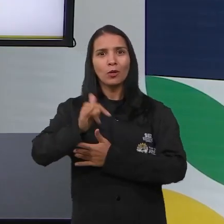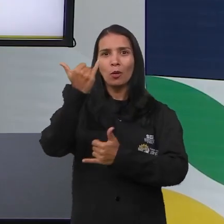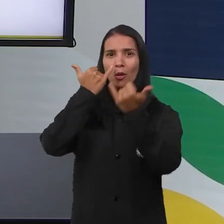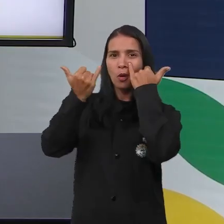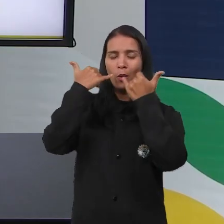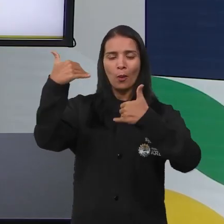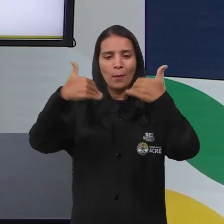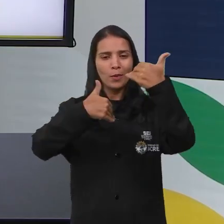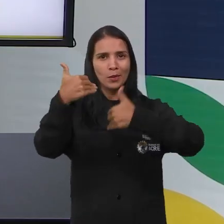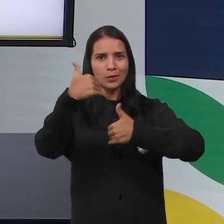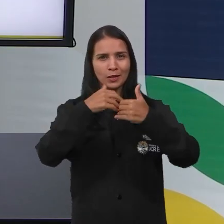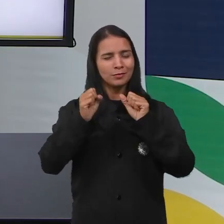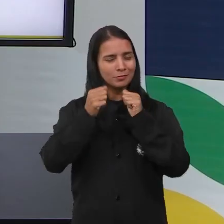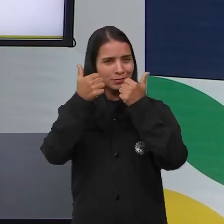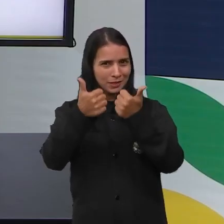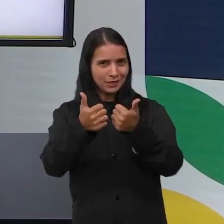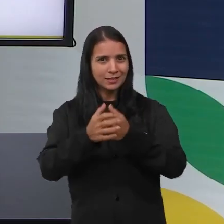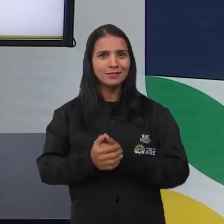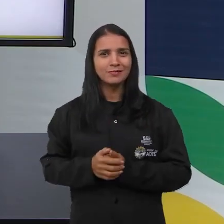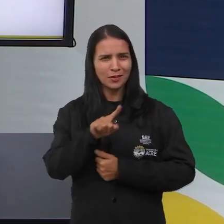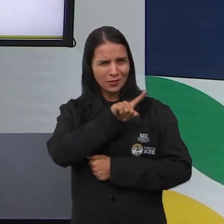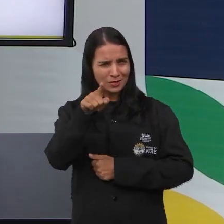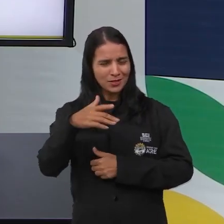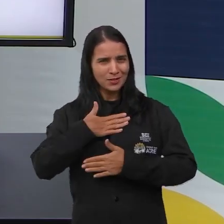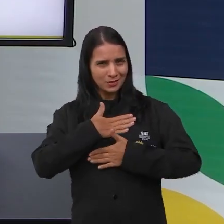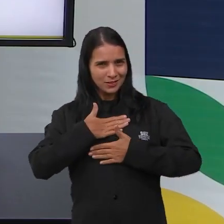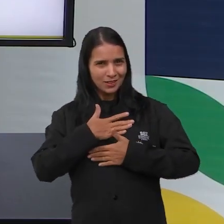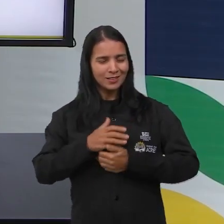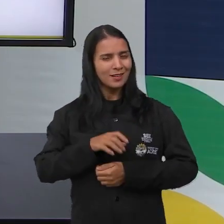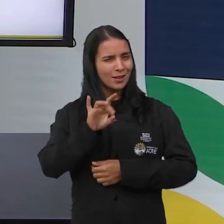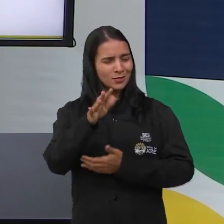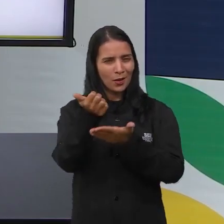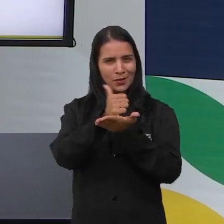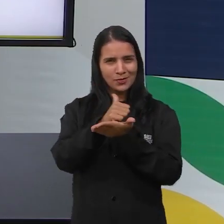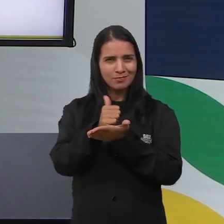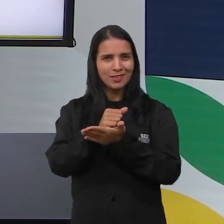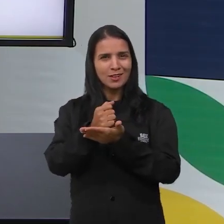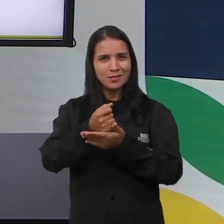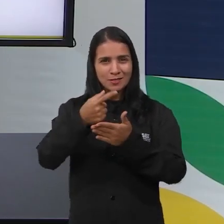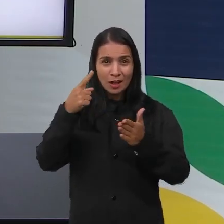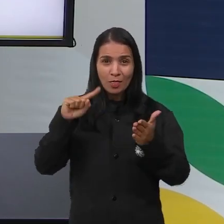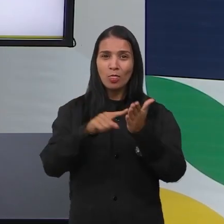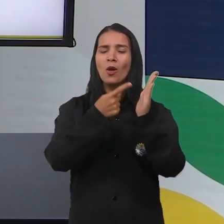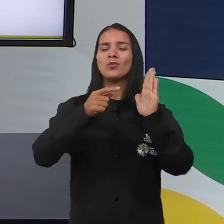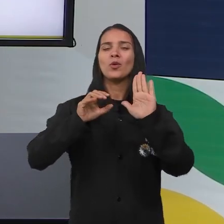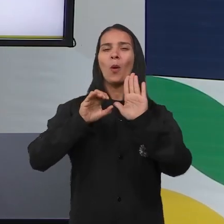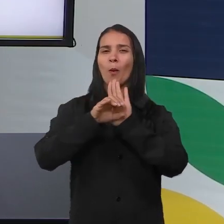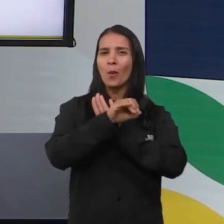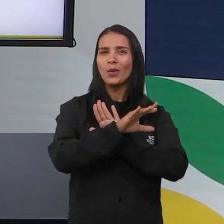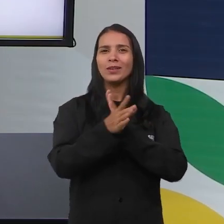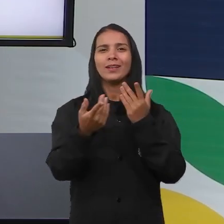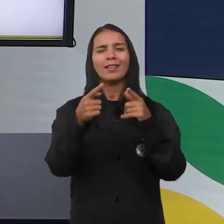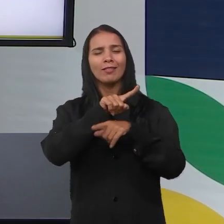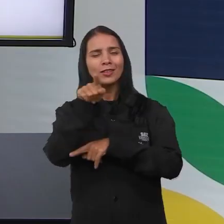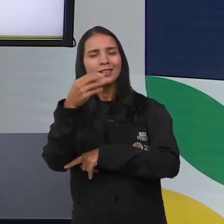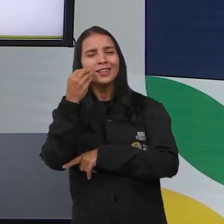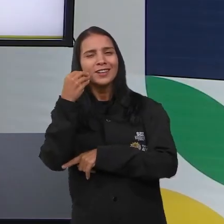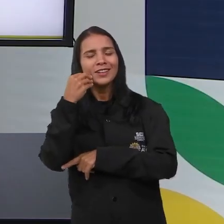informações gerais. Belezinha? Ficar animado? É só bater um play, dar um Google aí, busca esses jogos e tenta